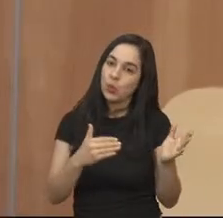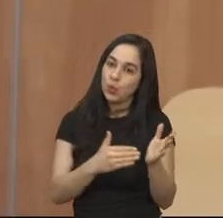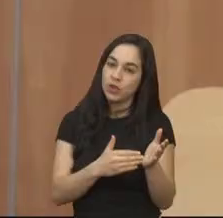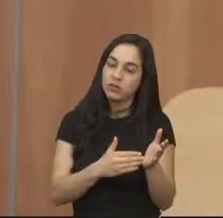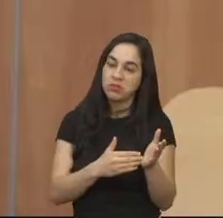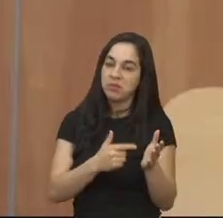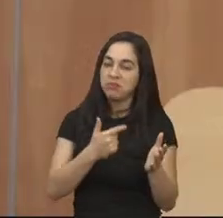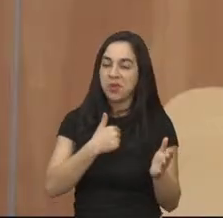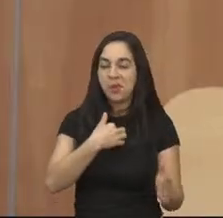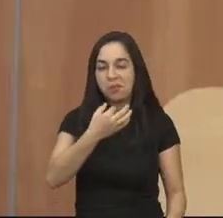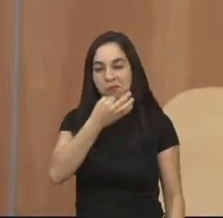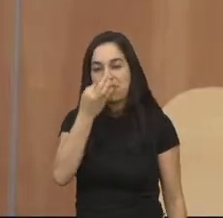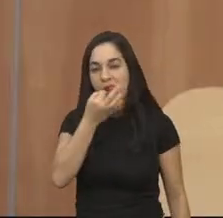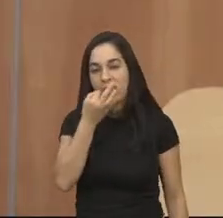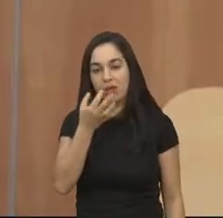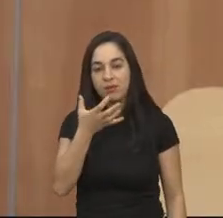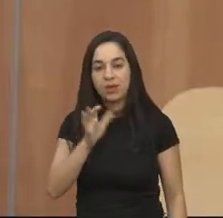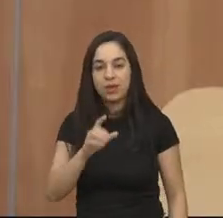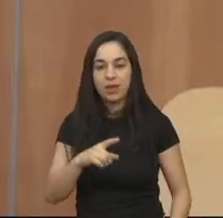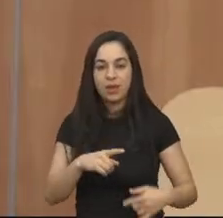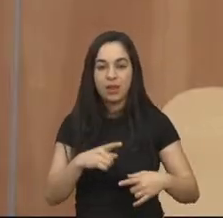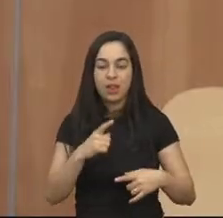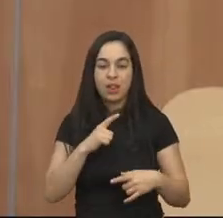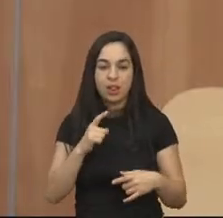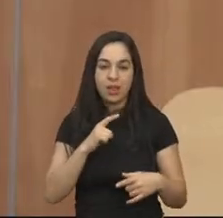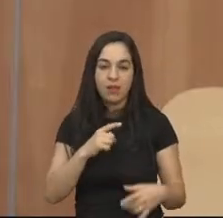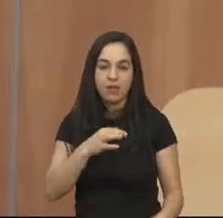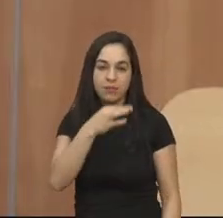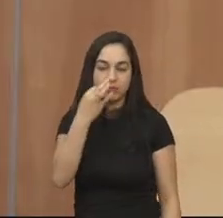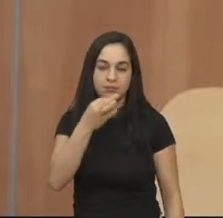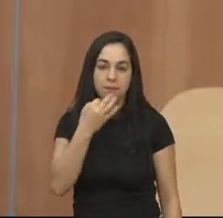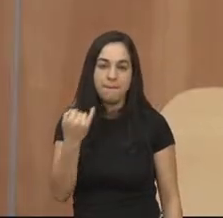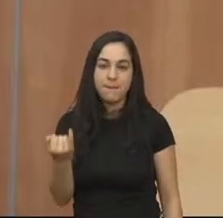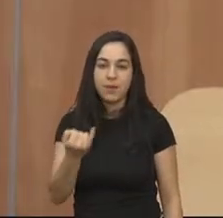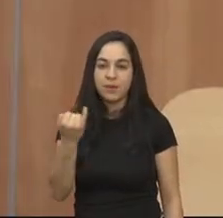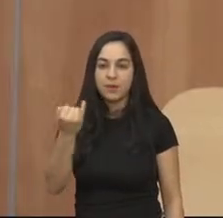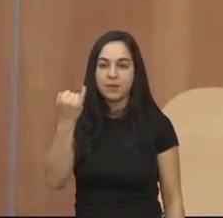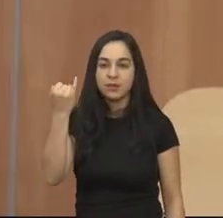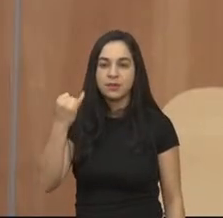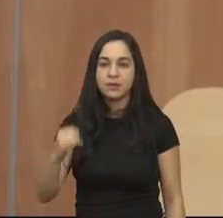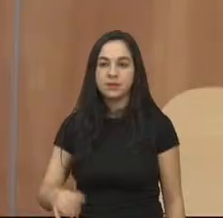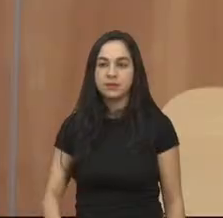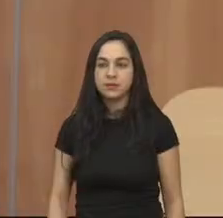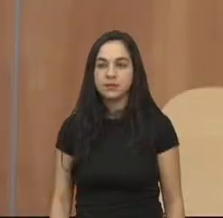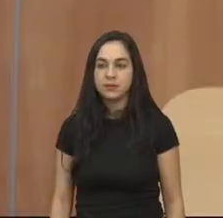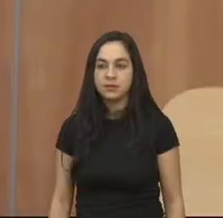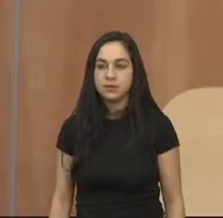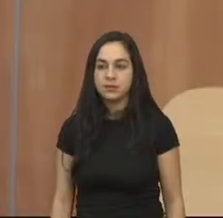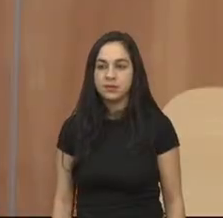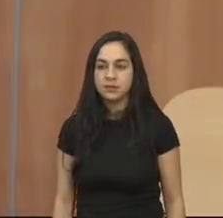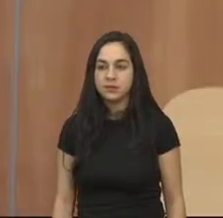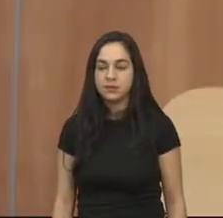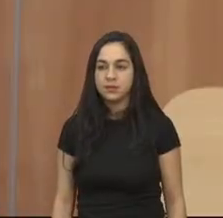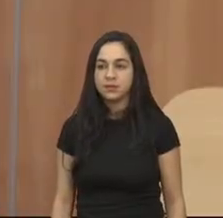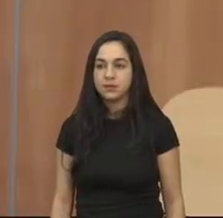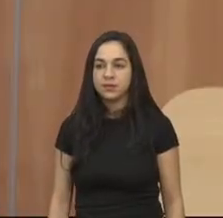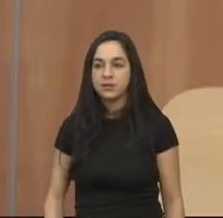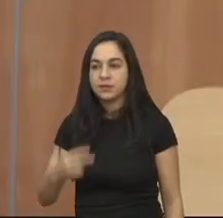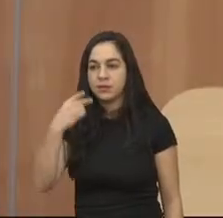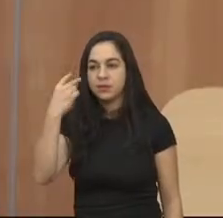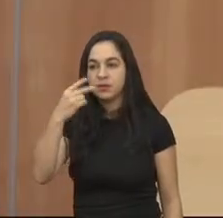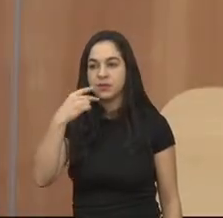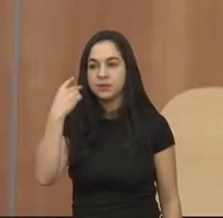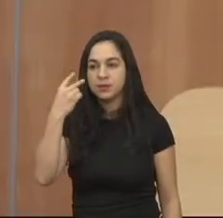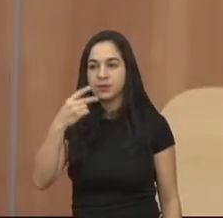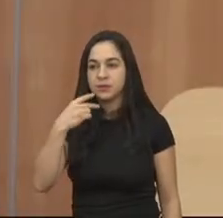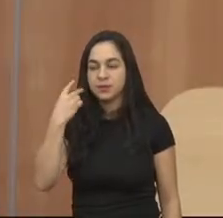não ia estar comentando sobre o fato. Muitas falas aqui importantes, né? Muito bem expressado pelos vereadores, mas também sou uma pessoa